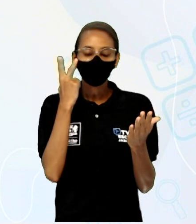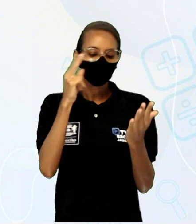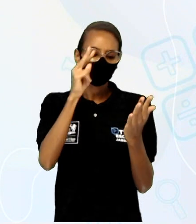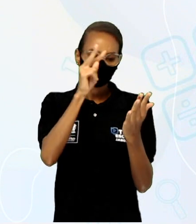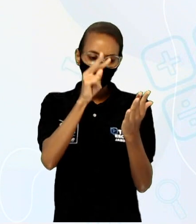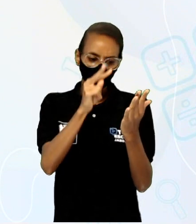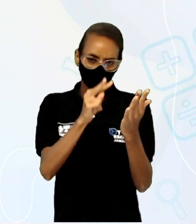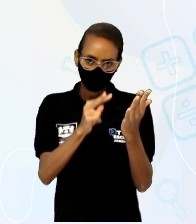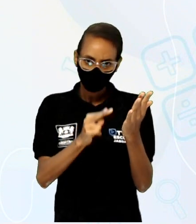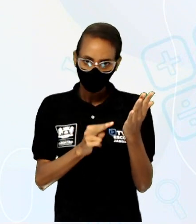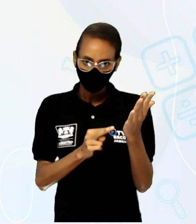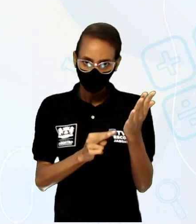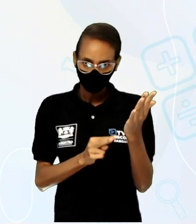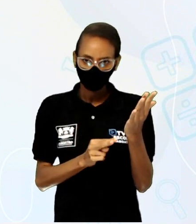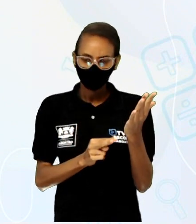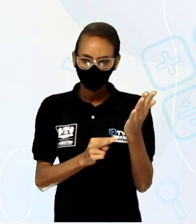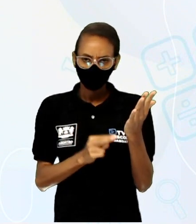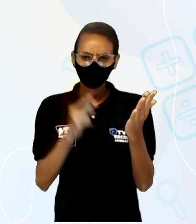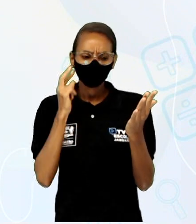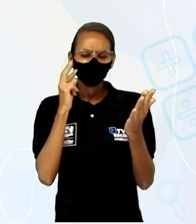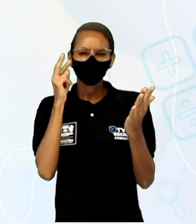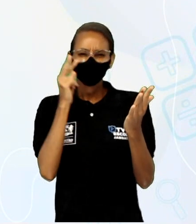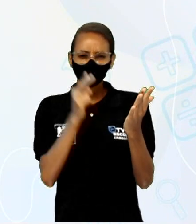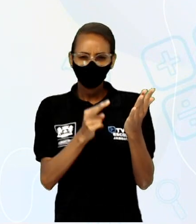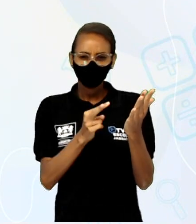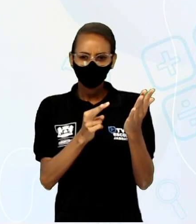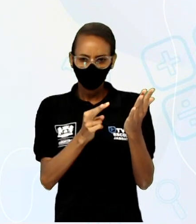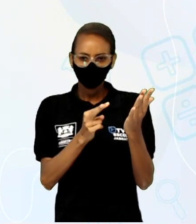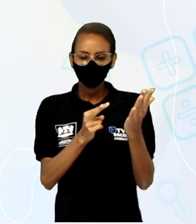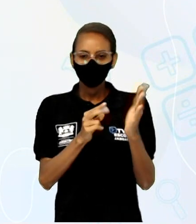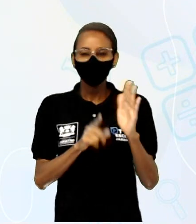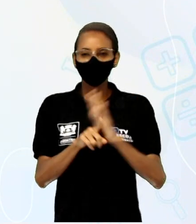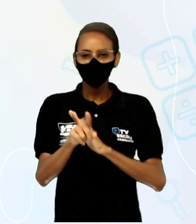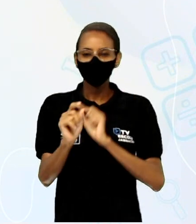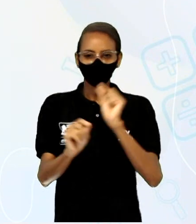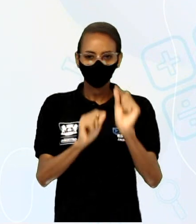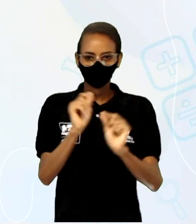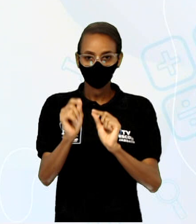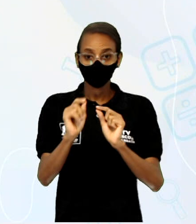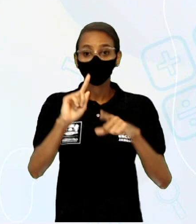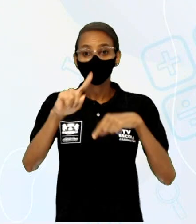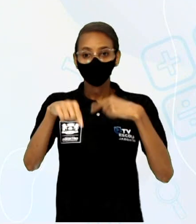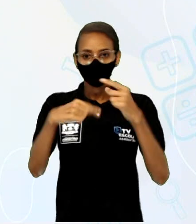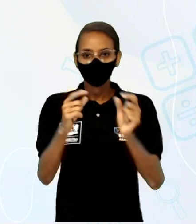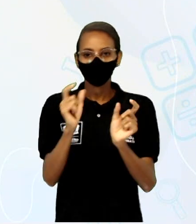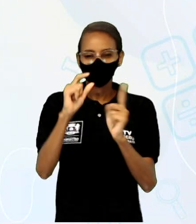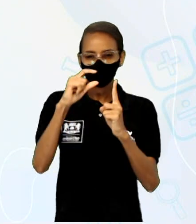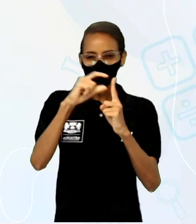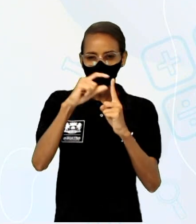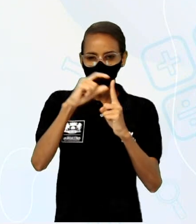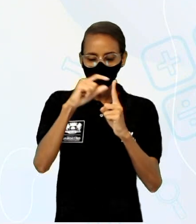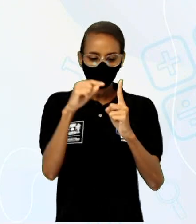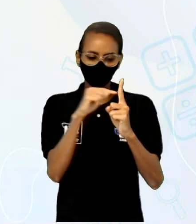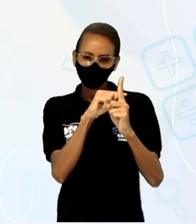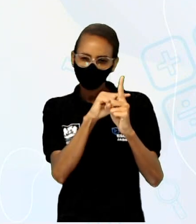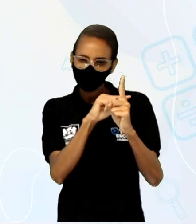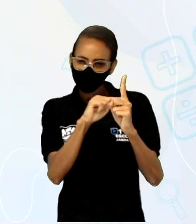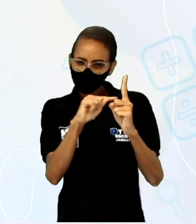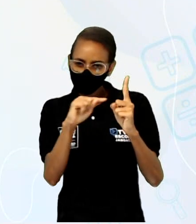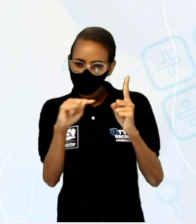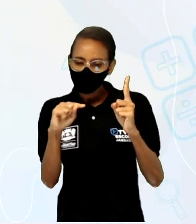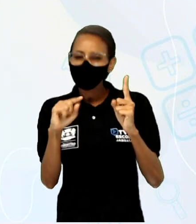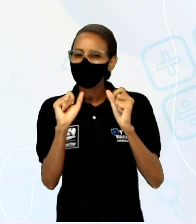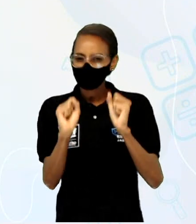completa daquilo que está sendo proposto. Depois a gente sublinha aquilo que chamar a